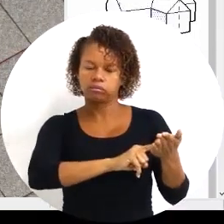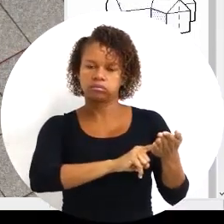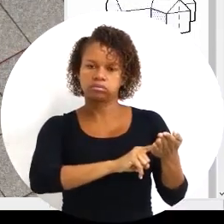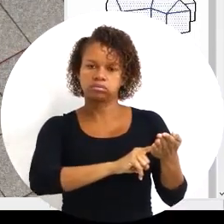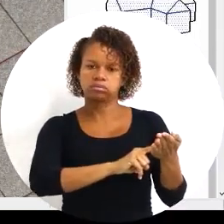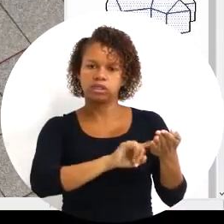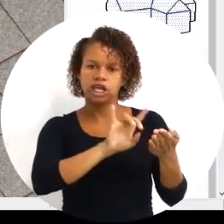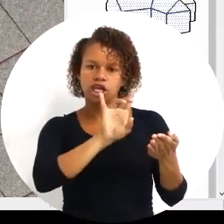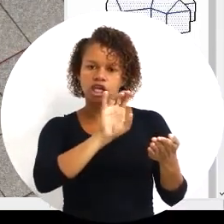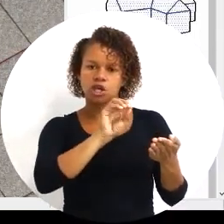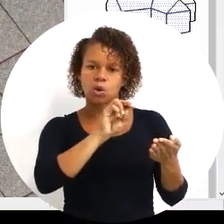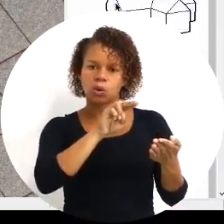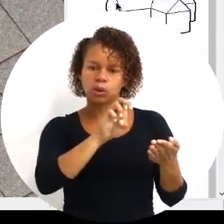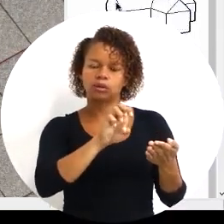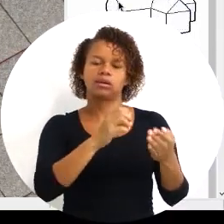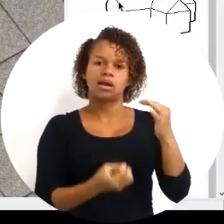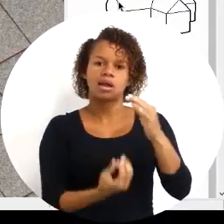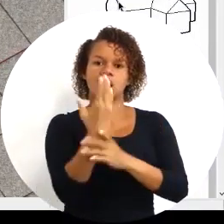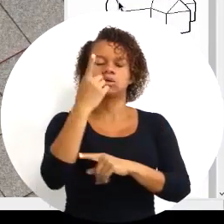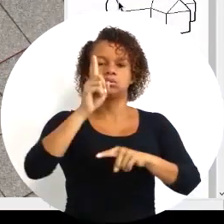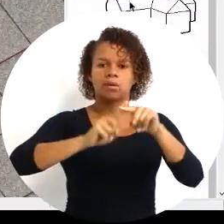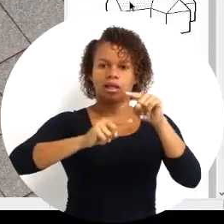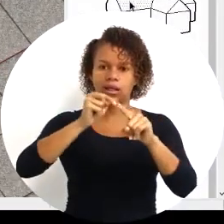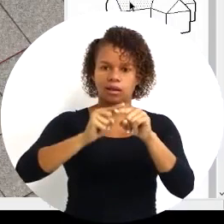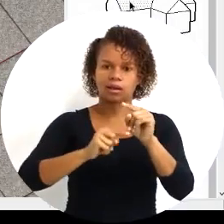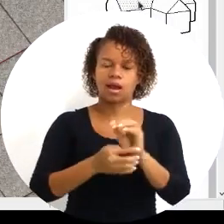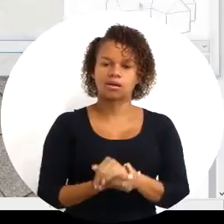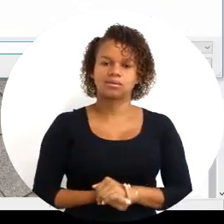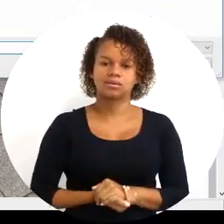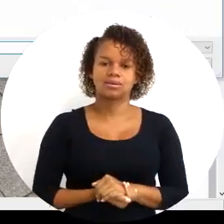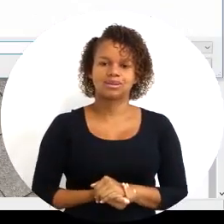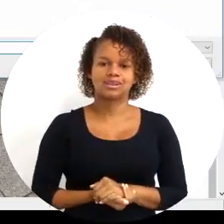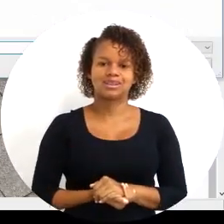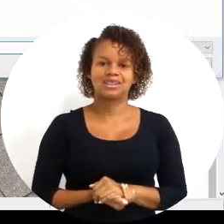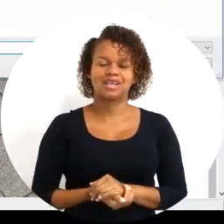clicar sobre esse ícone de criação de materiais,